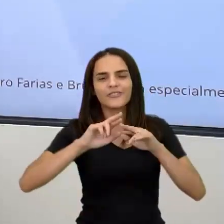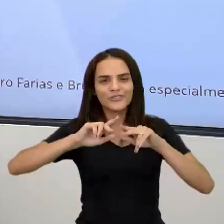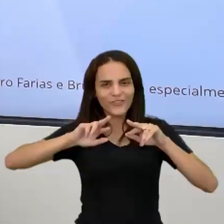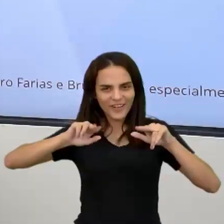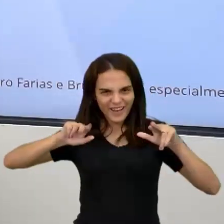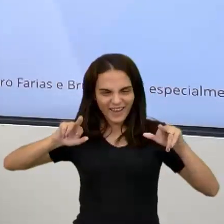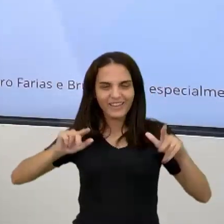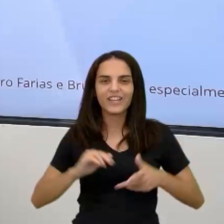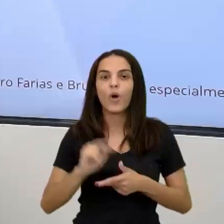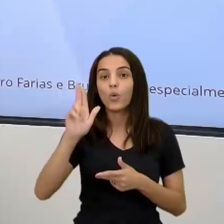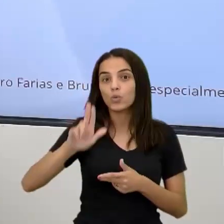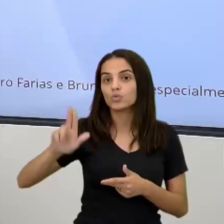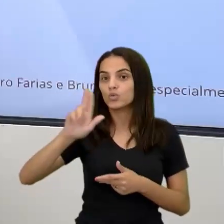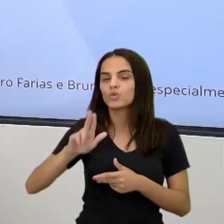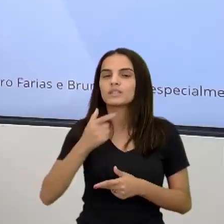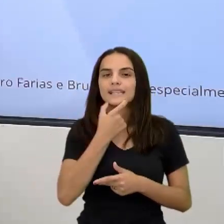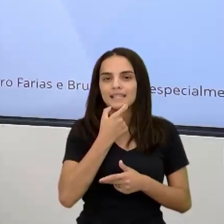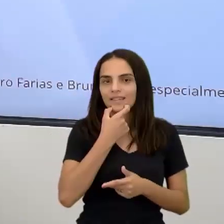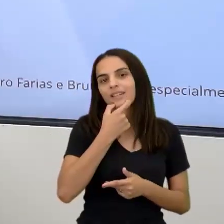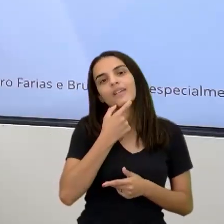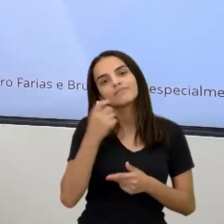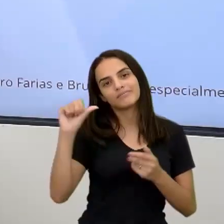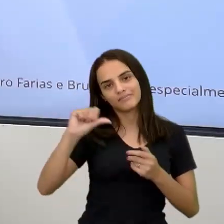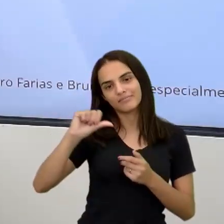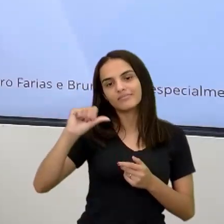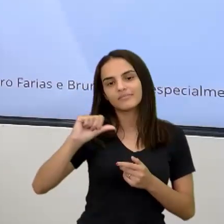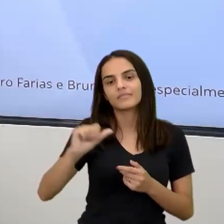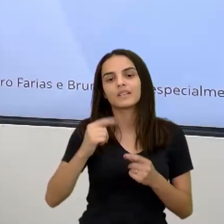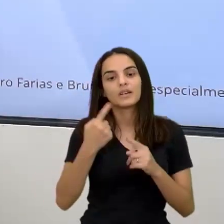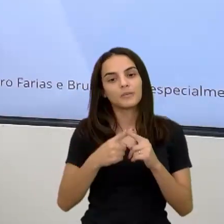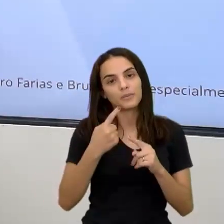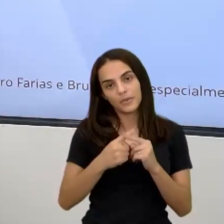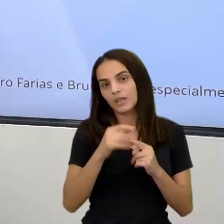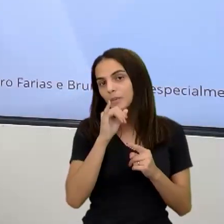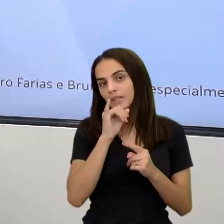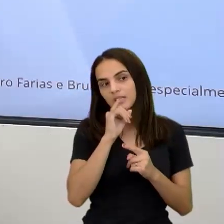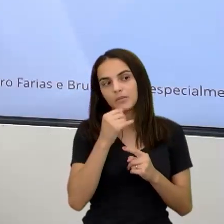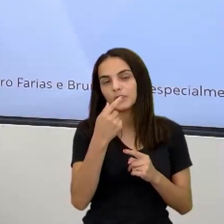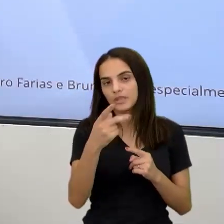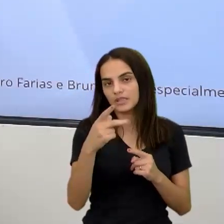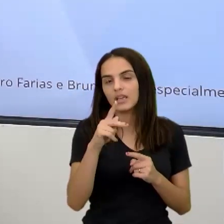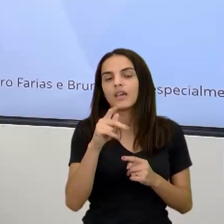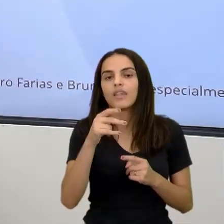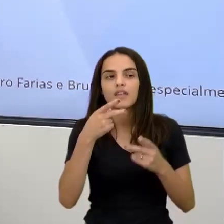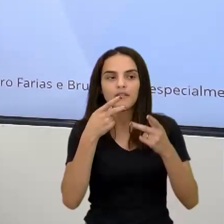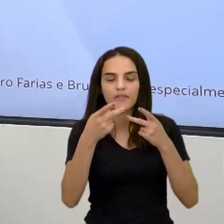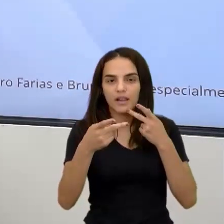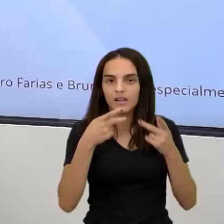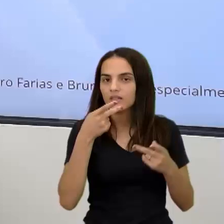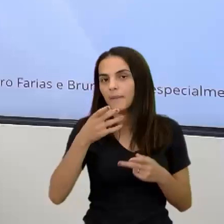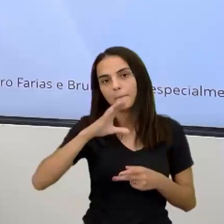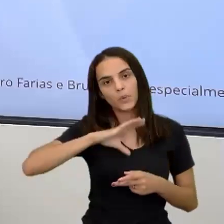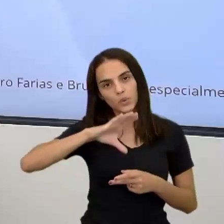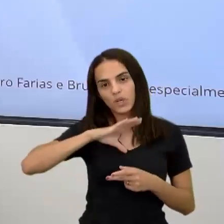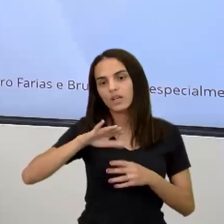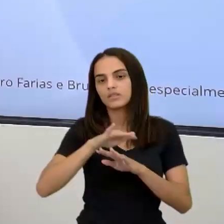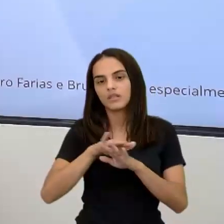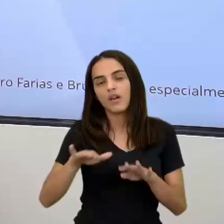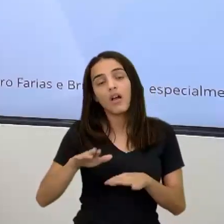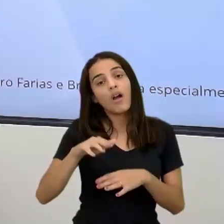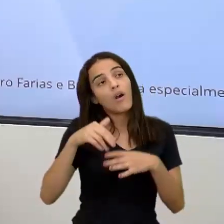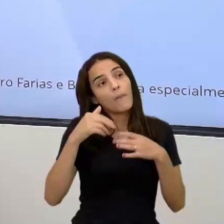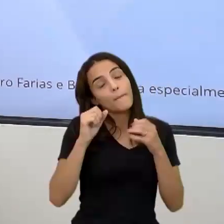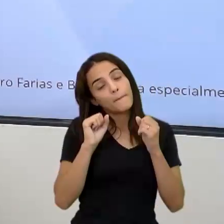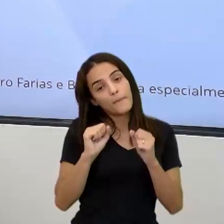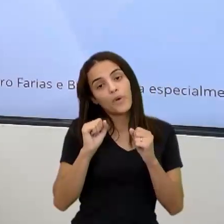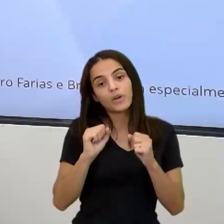muito estrangeirismo é ruim, porque o idioma que você está falando não é o inglês. E o segundo, a não ser que você esteja aí num ramo